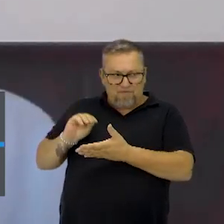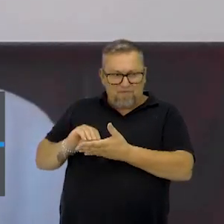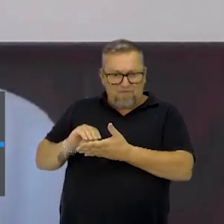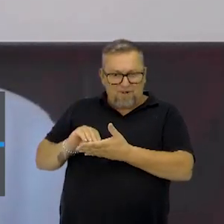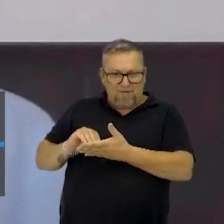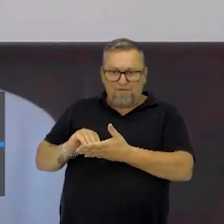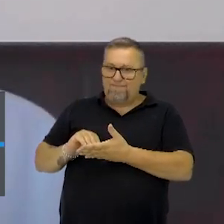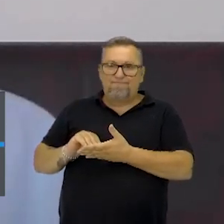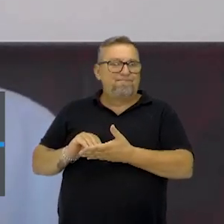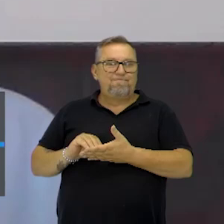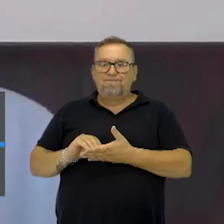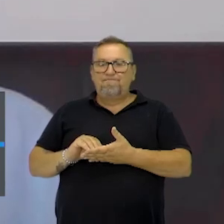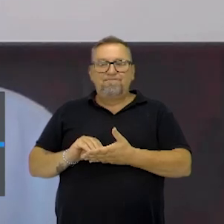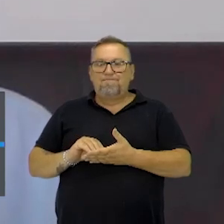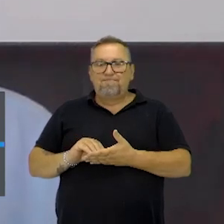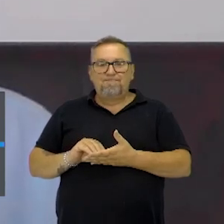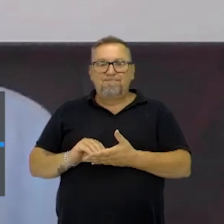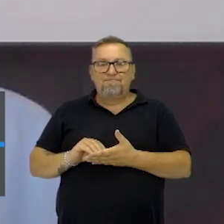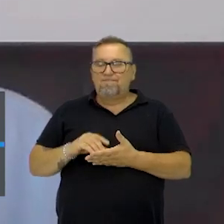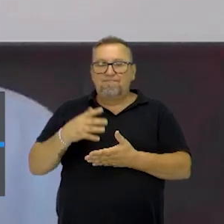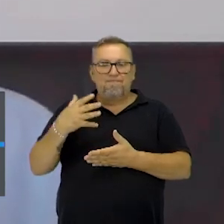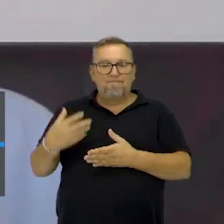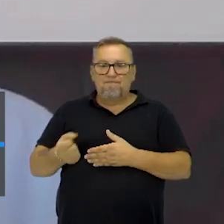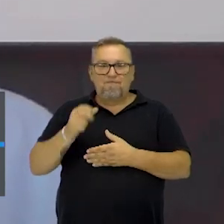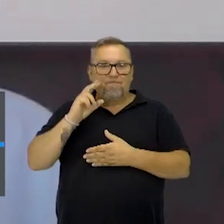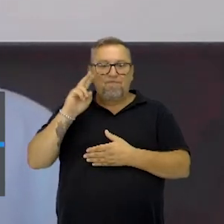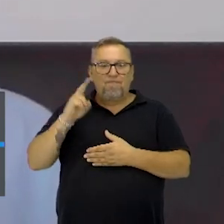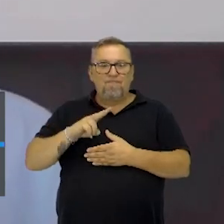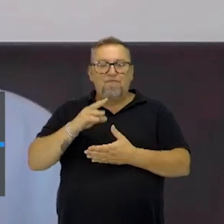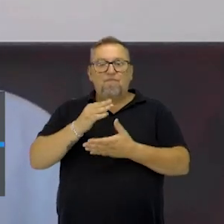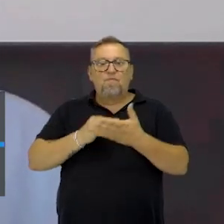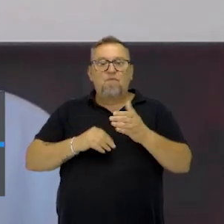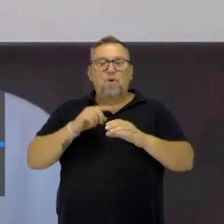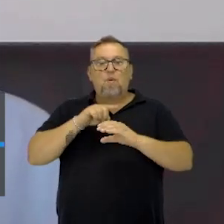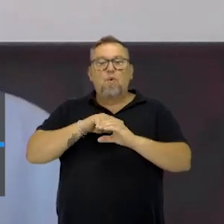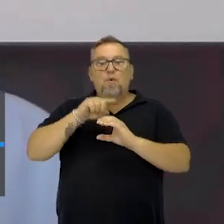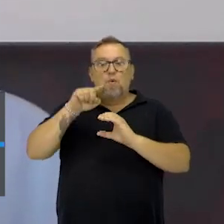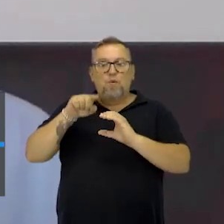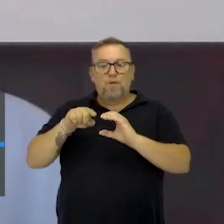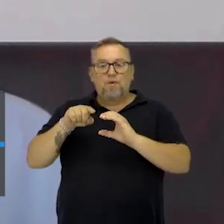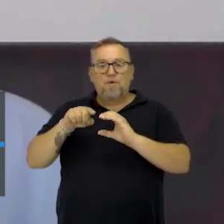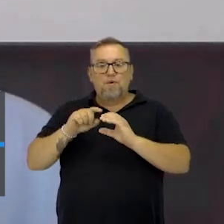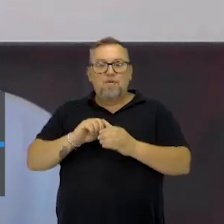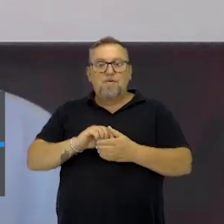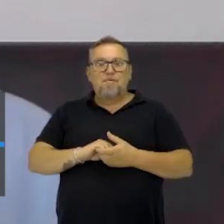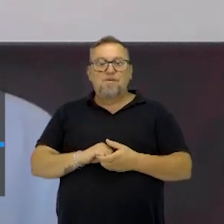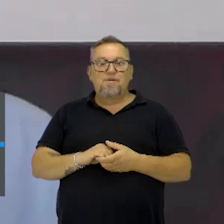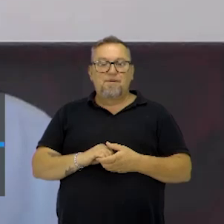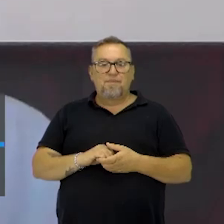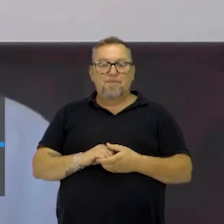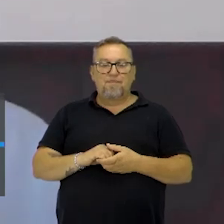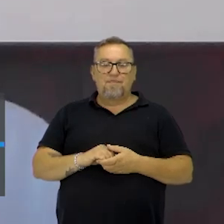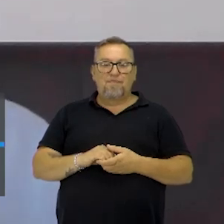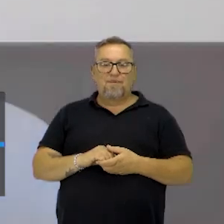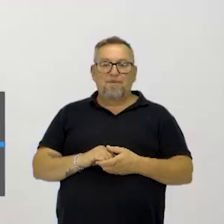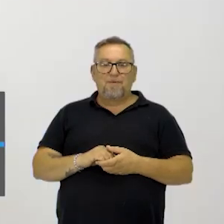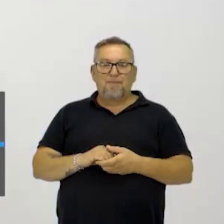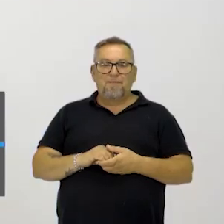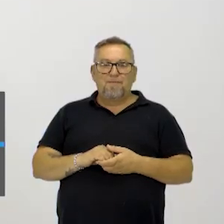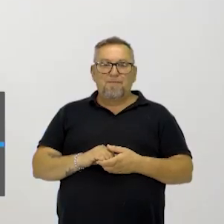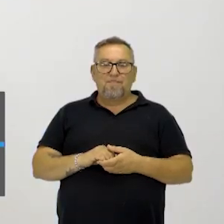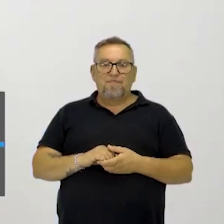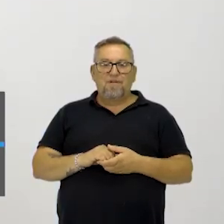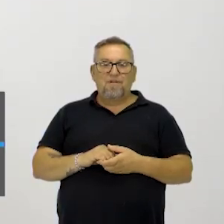elementos e, na verdade, esse leitor não vai reconhecer esse texto como um artigo de divulgação científica. Ok, muito